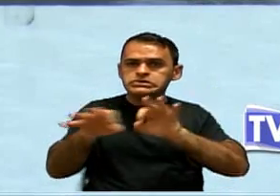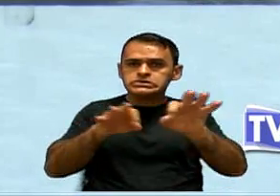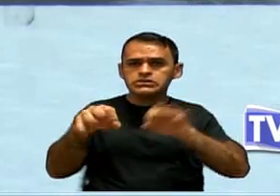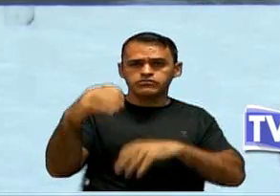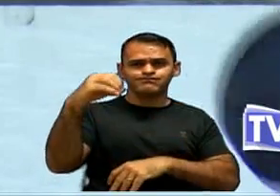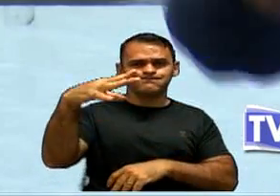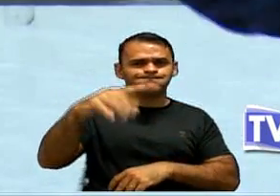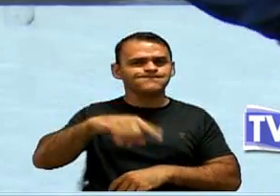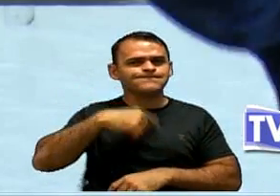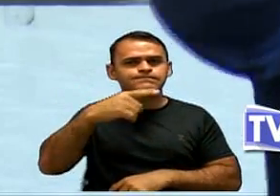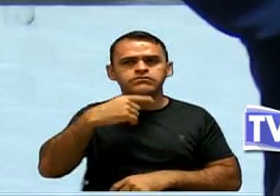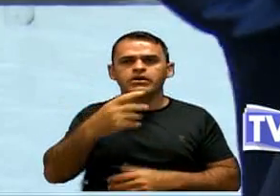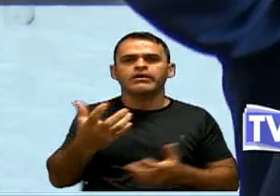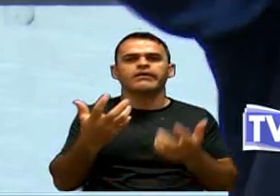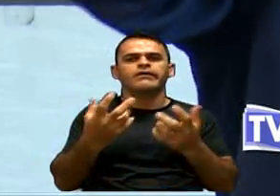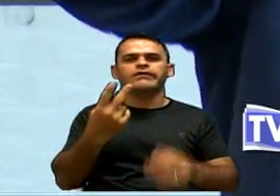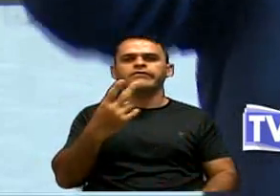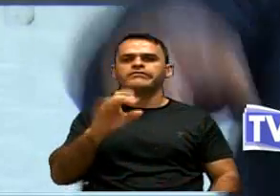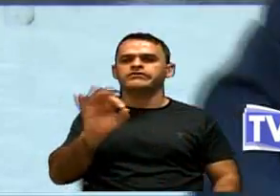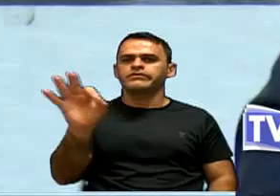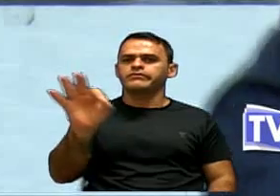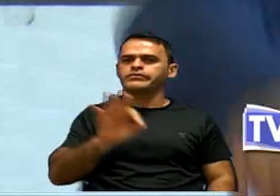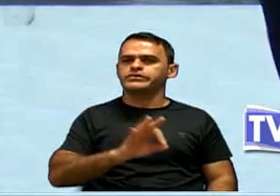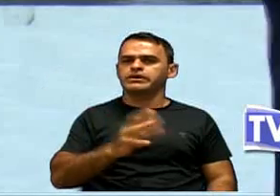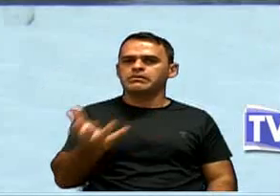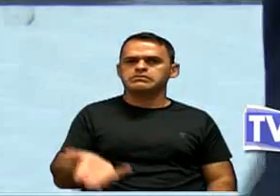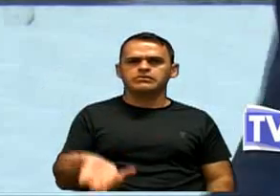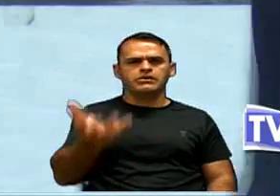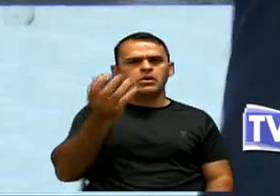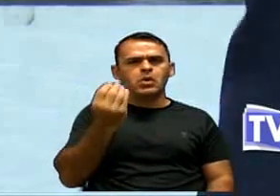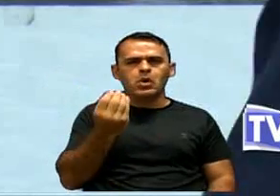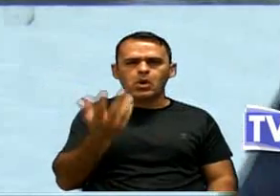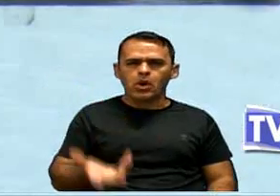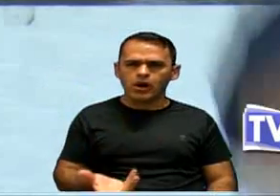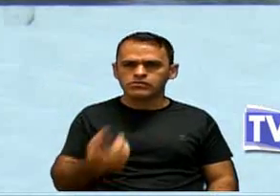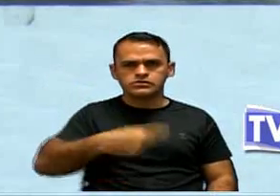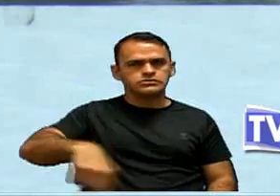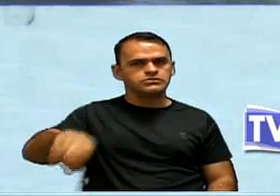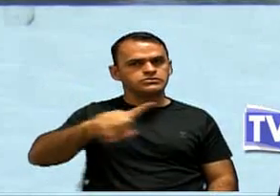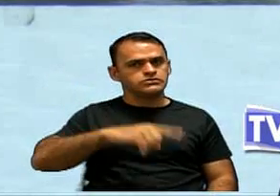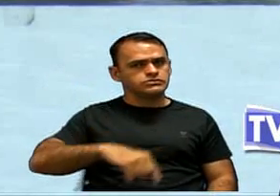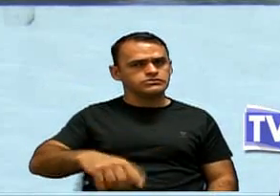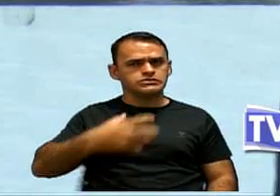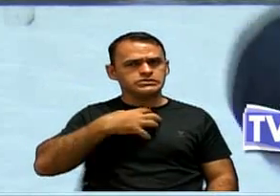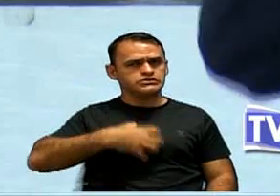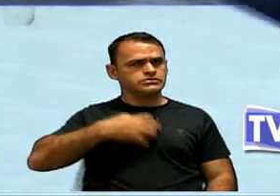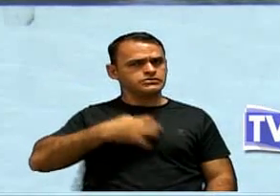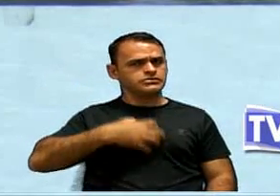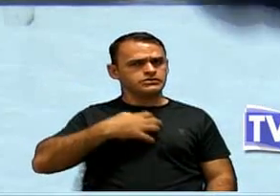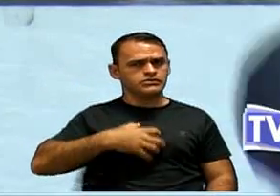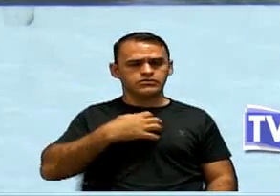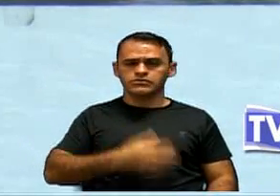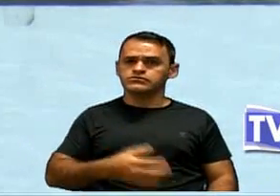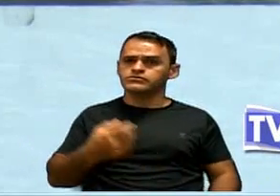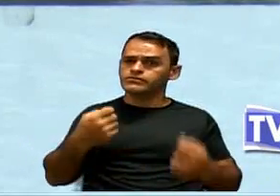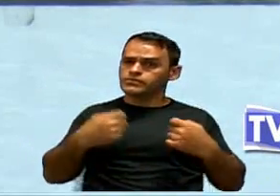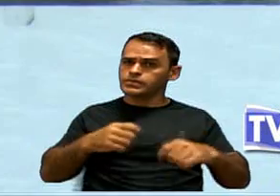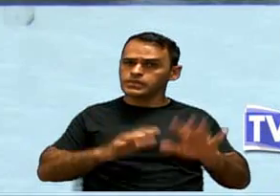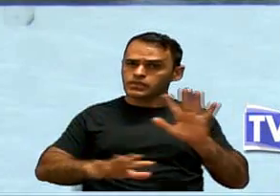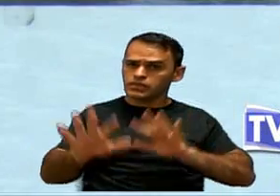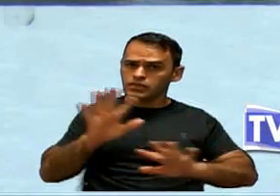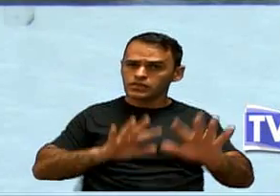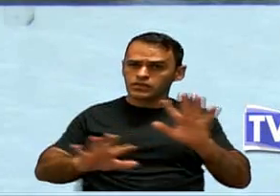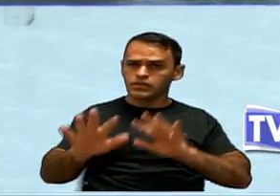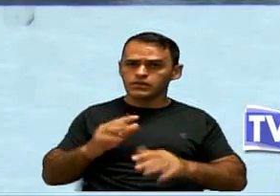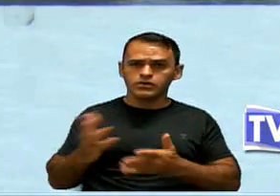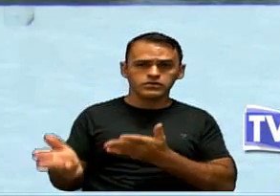consegue. Agora o aumento eles conseguem dar. É isso que a gente tem que ver também. É isso que a gente tem que ver,